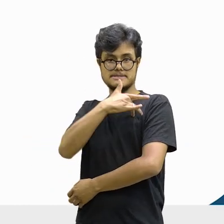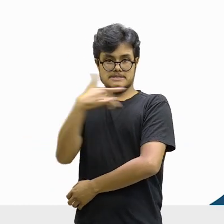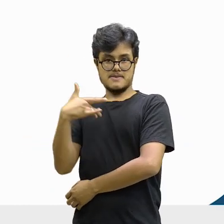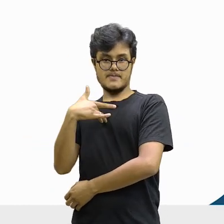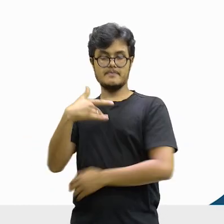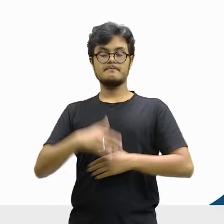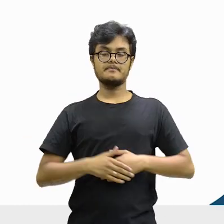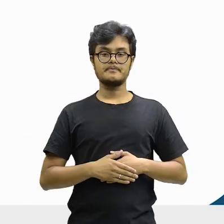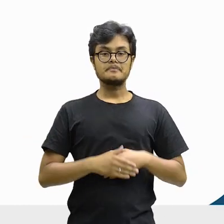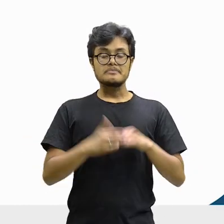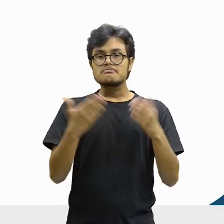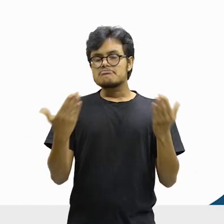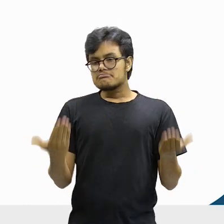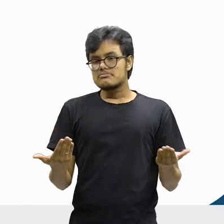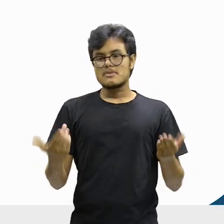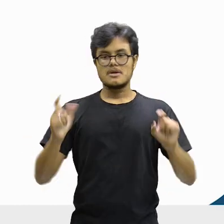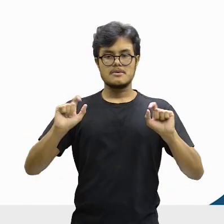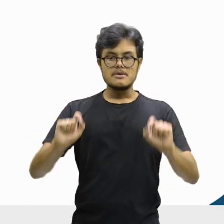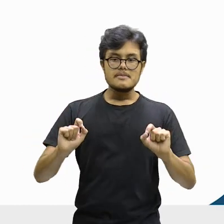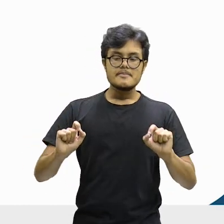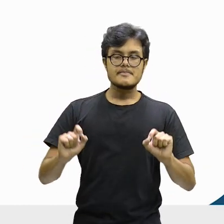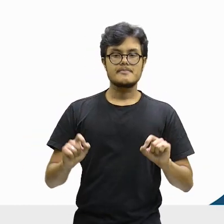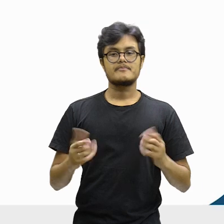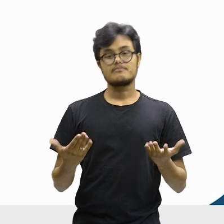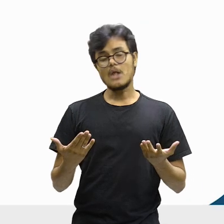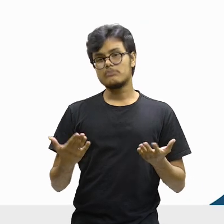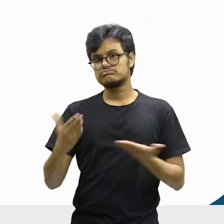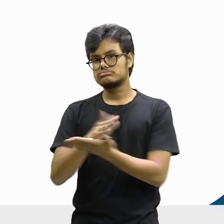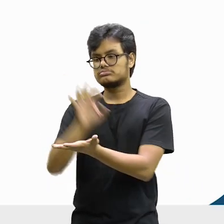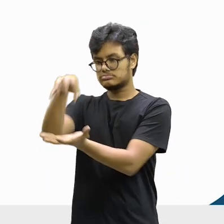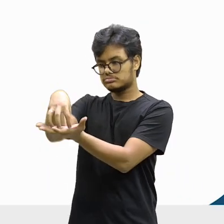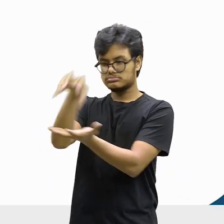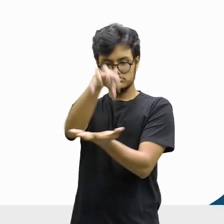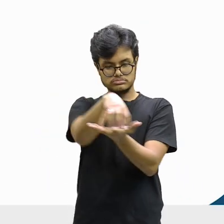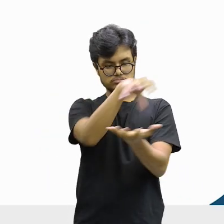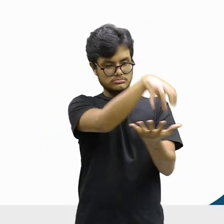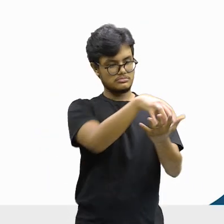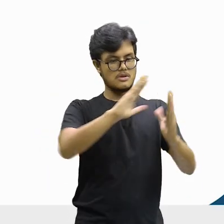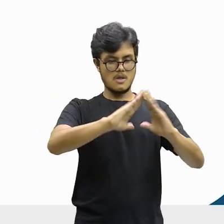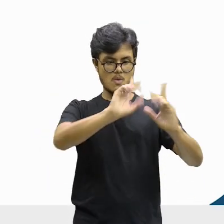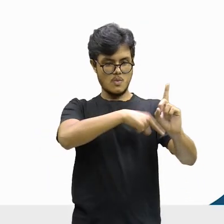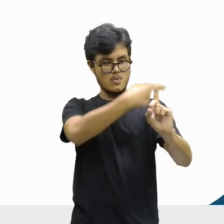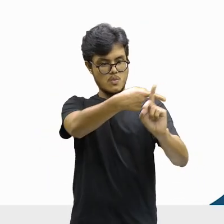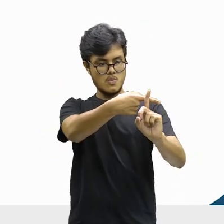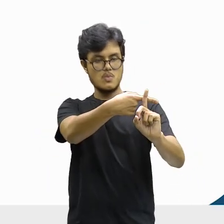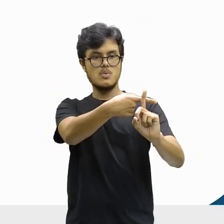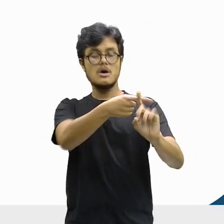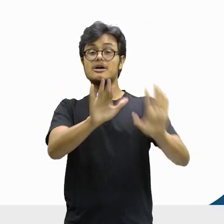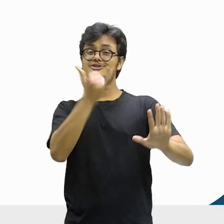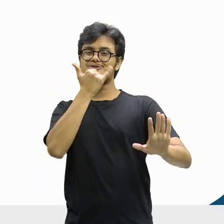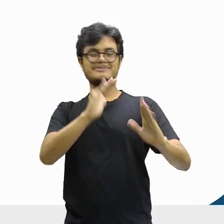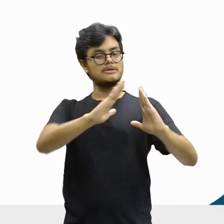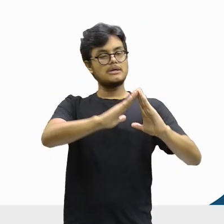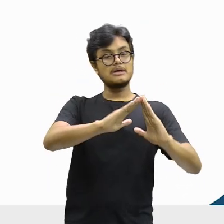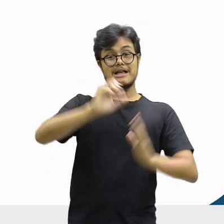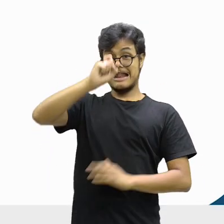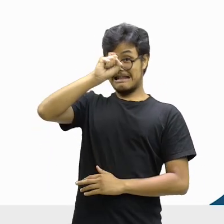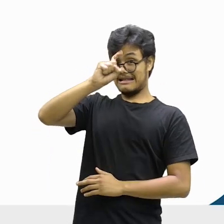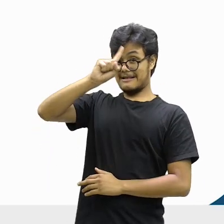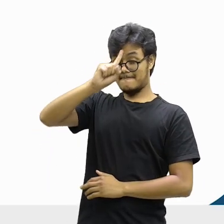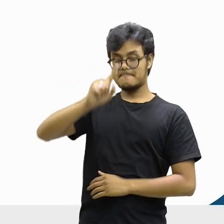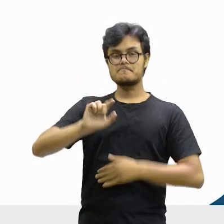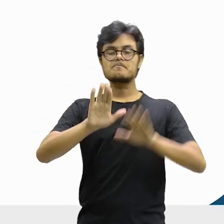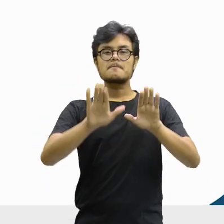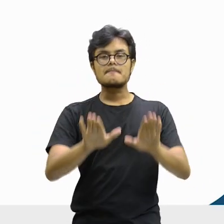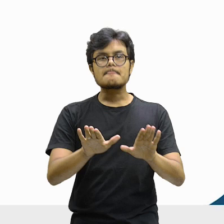beleza? Então, olha só, os postinhos que aderiram ao Programa Nacional de Melhoria de Acesso